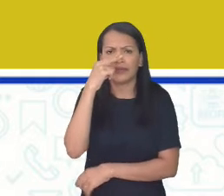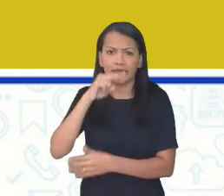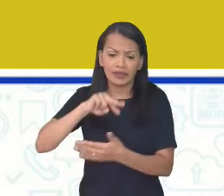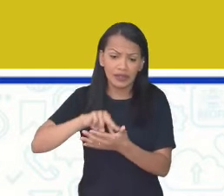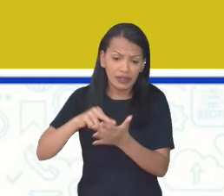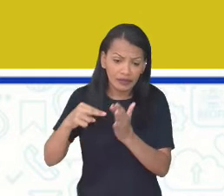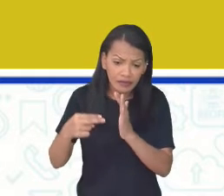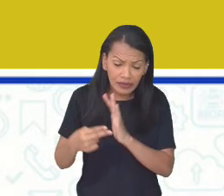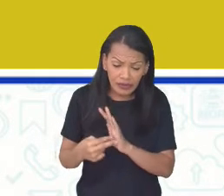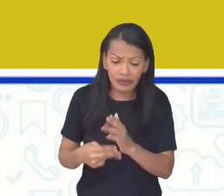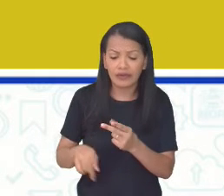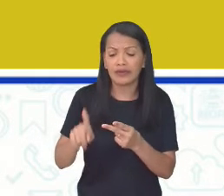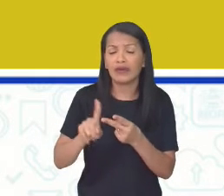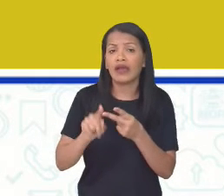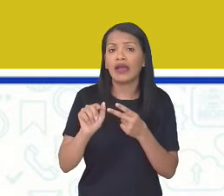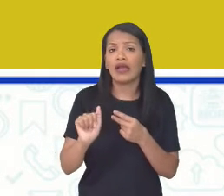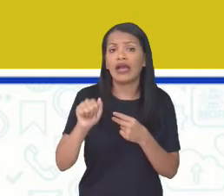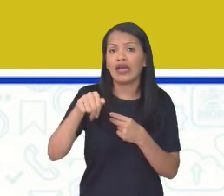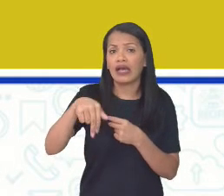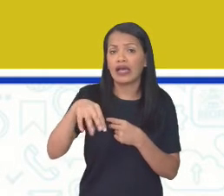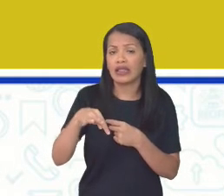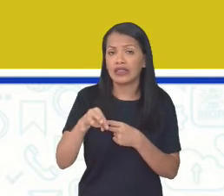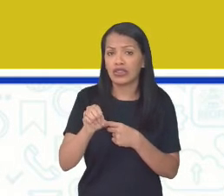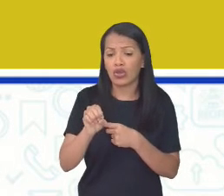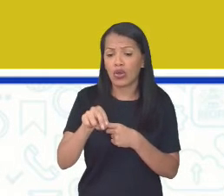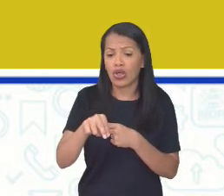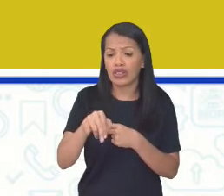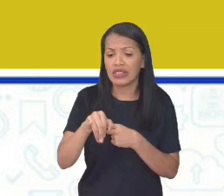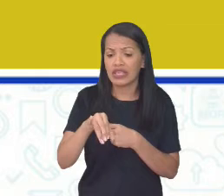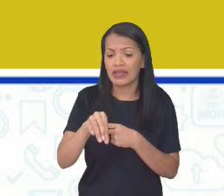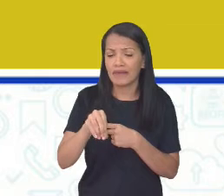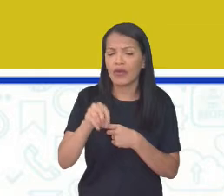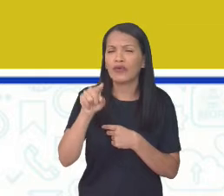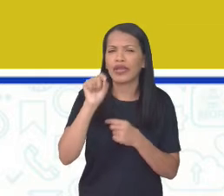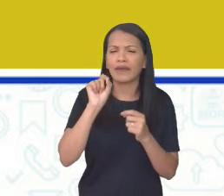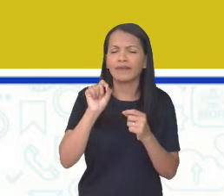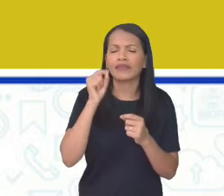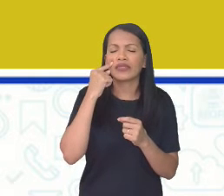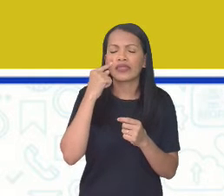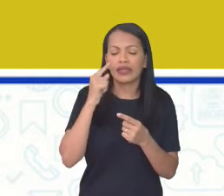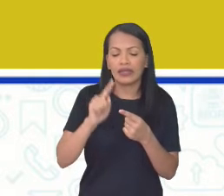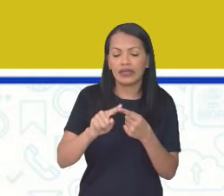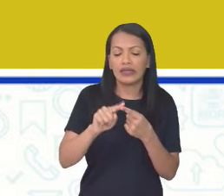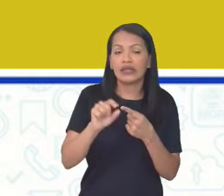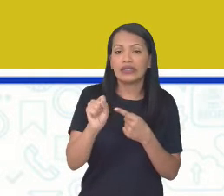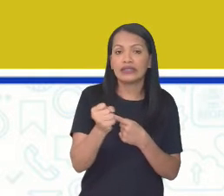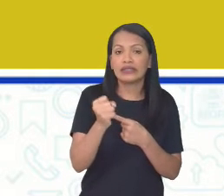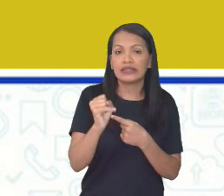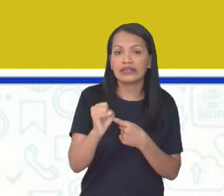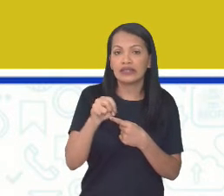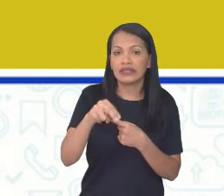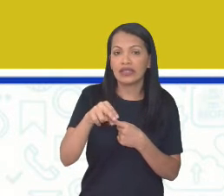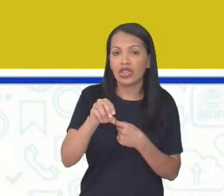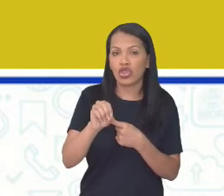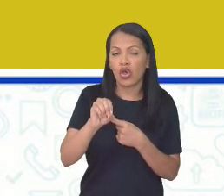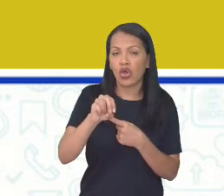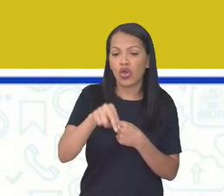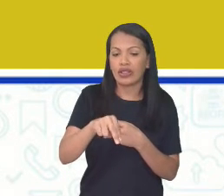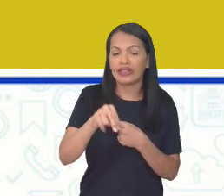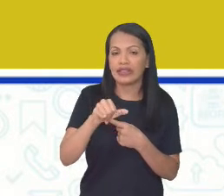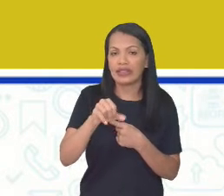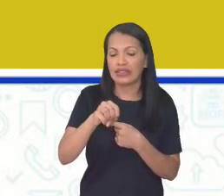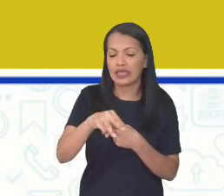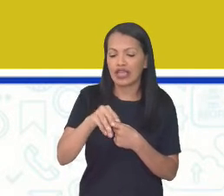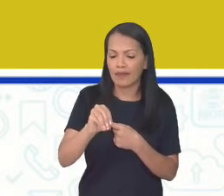significado. Já os antônimos, não é? O antônimo da palavra é aquela